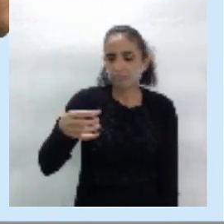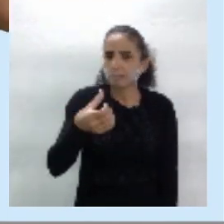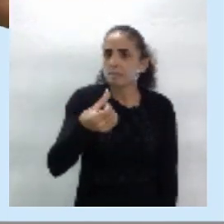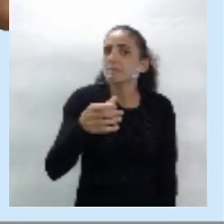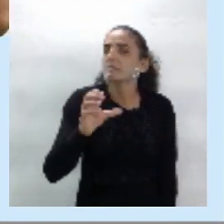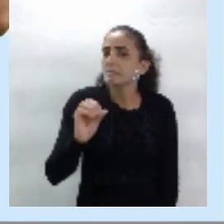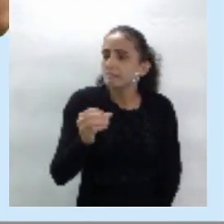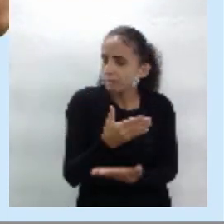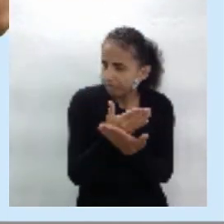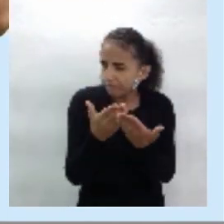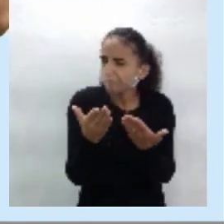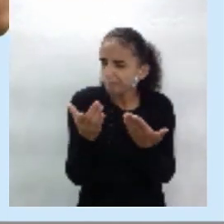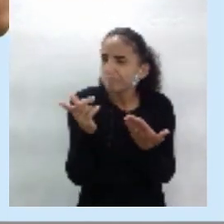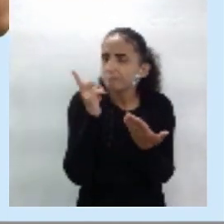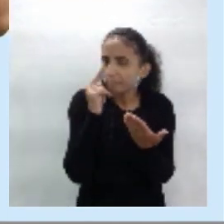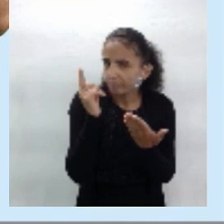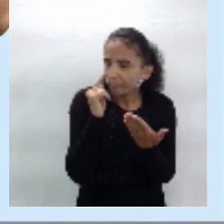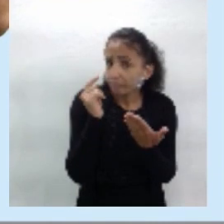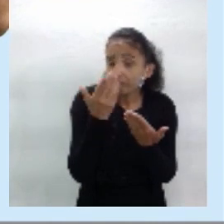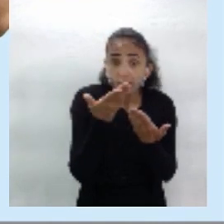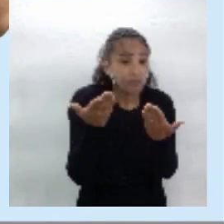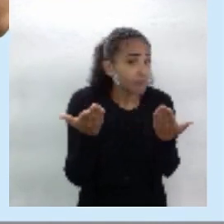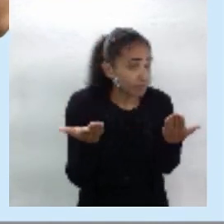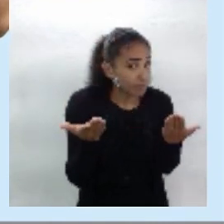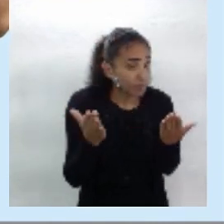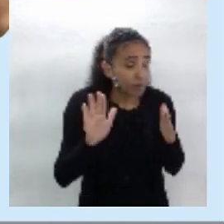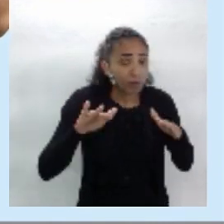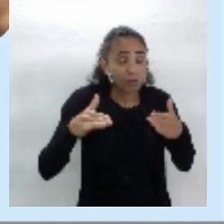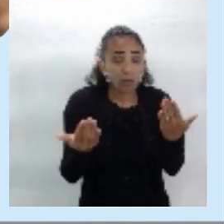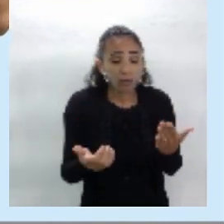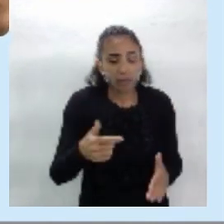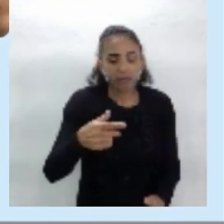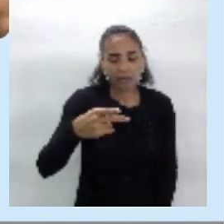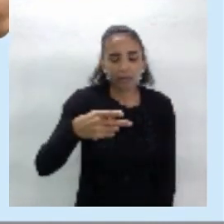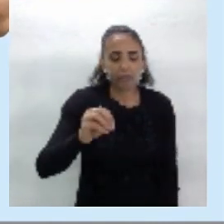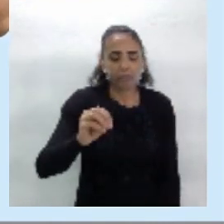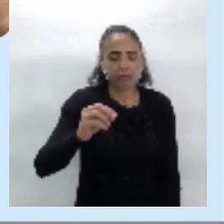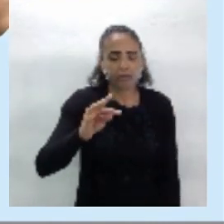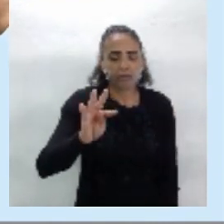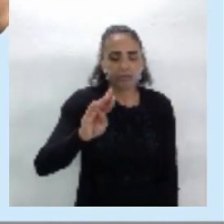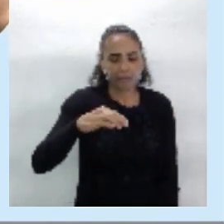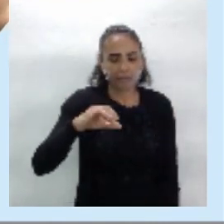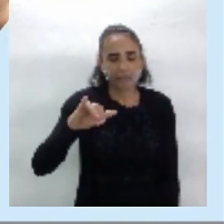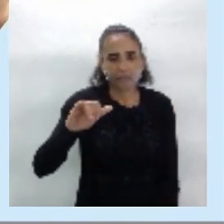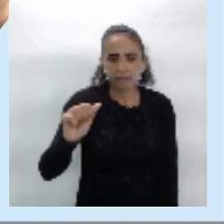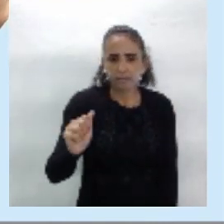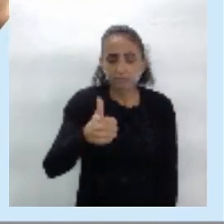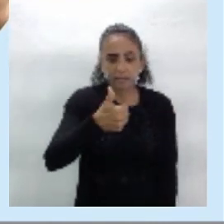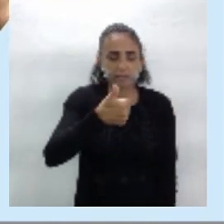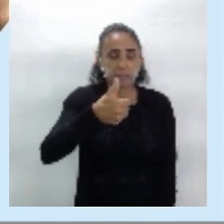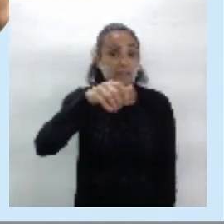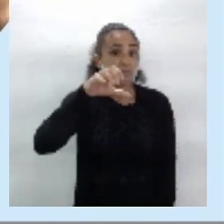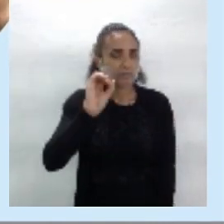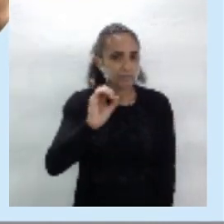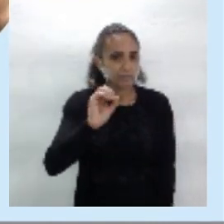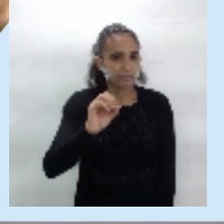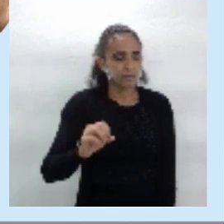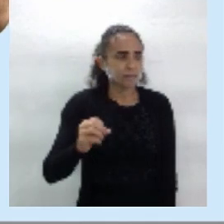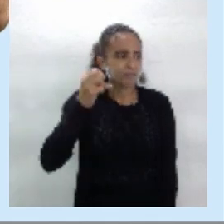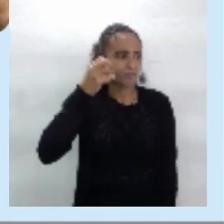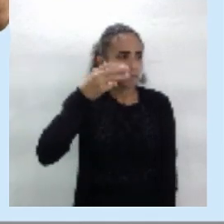344.960. Show de bola. E aí? Qual é a potência de 10 que a gente vai colocar? Então,